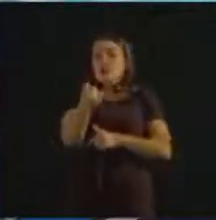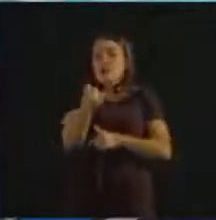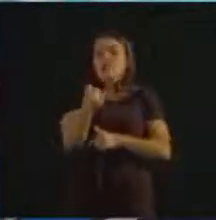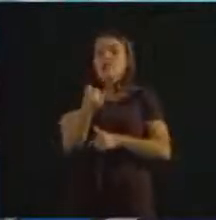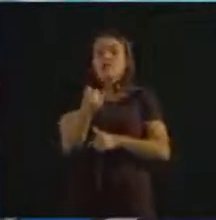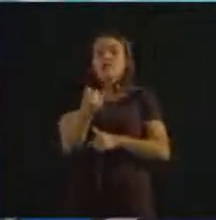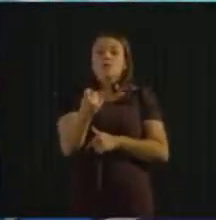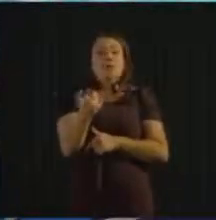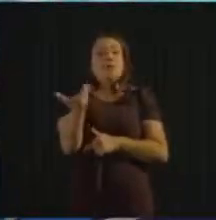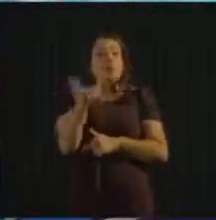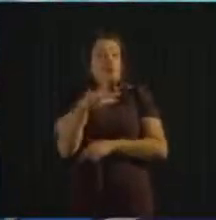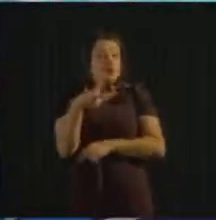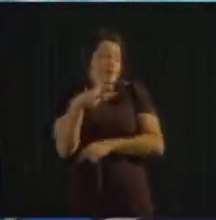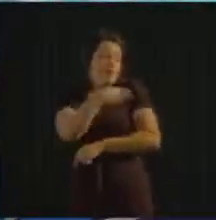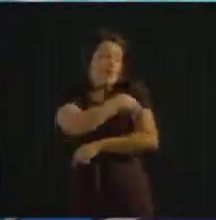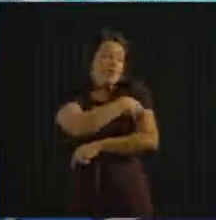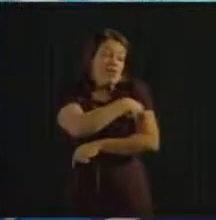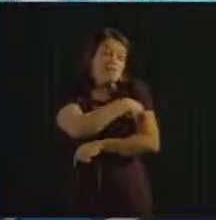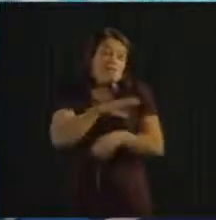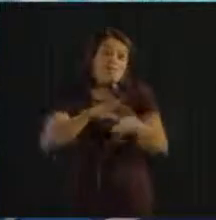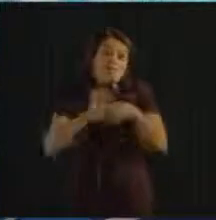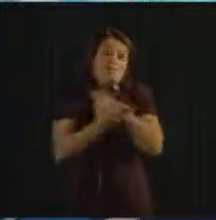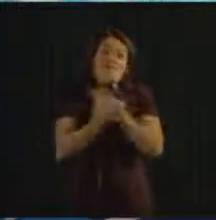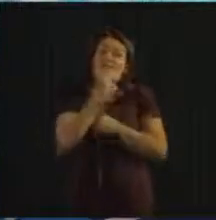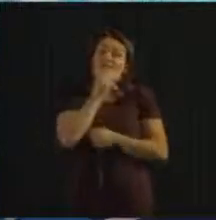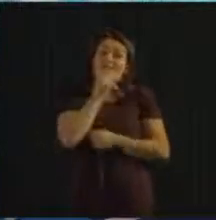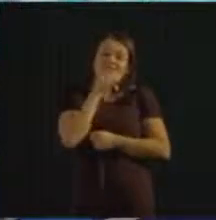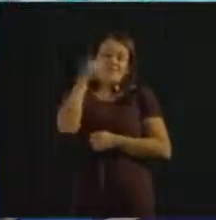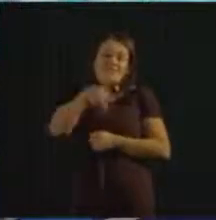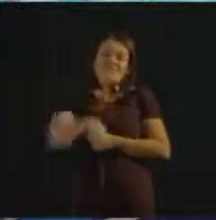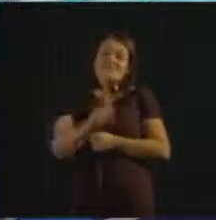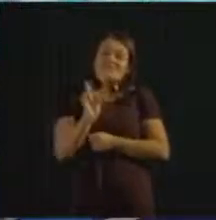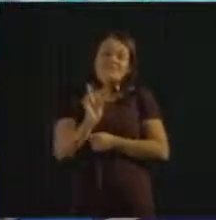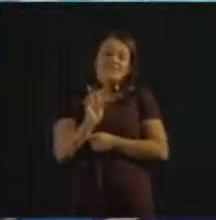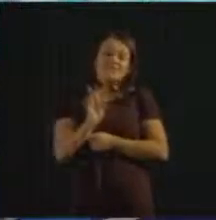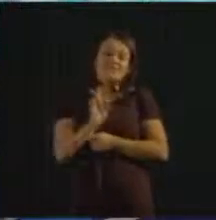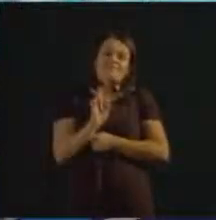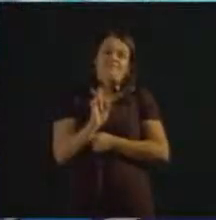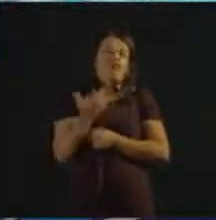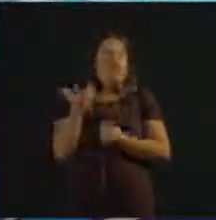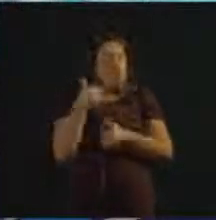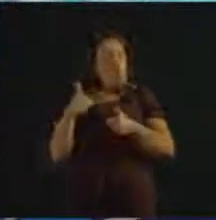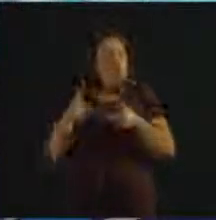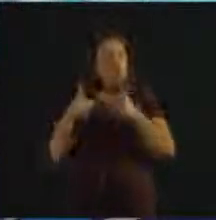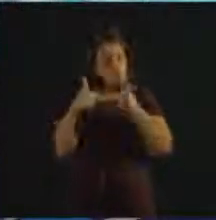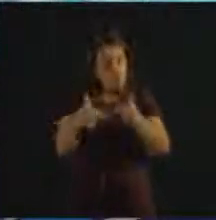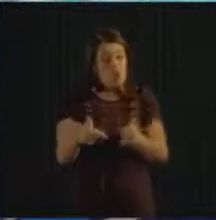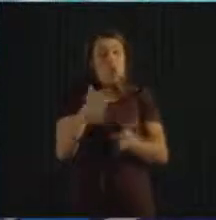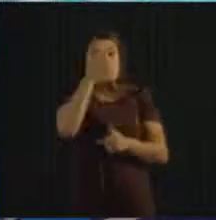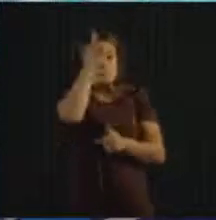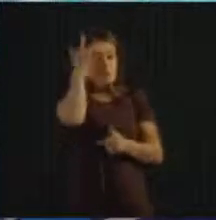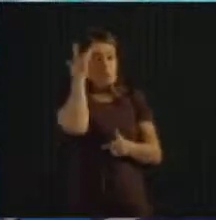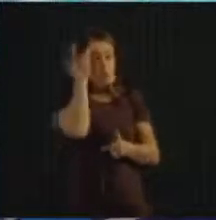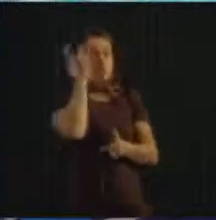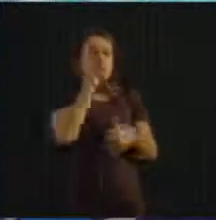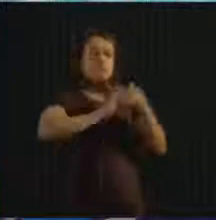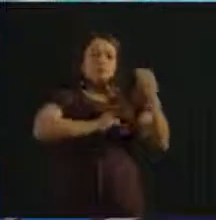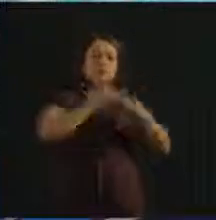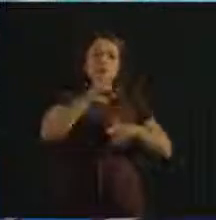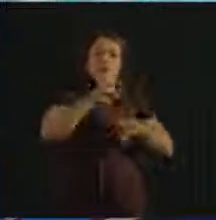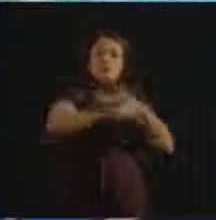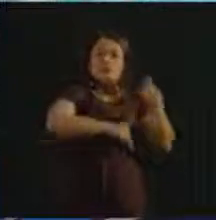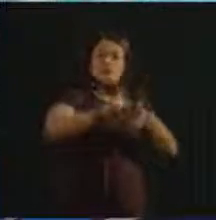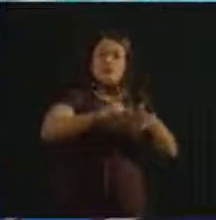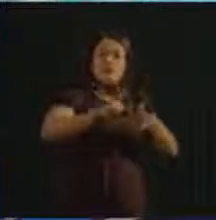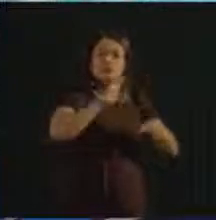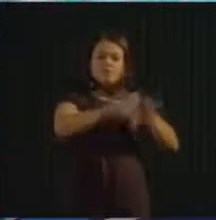ele está pegando o seu lixo. Os catadores também. Eu estou batendo. Agora, saiu dos garis, conseguimos. E eu estou falando, olha, os catadores, eles abrem o lixo.